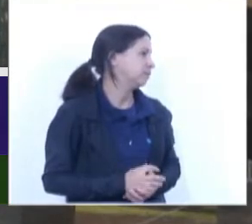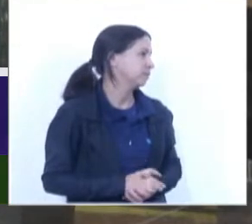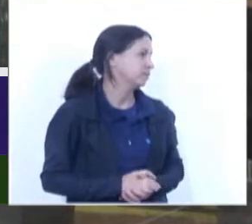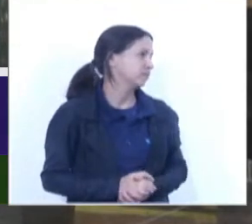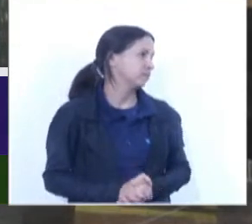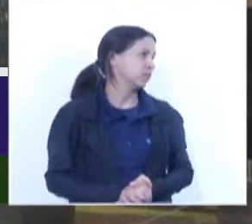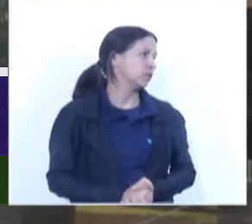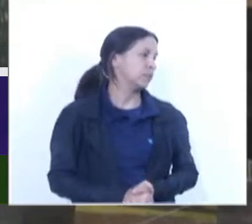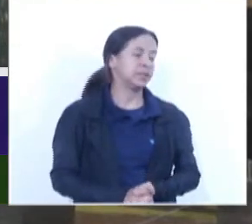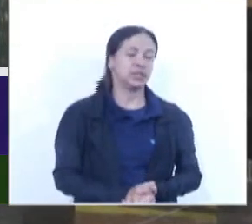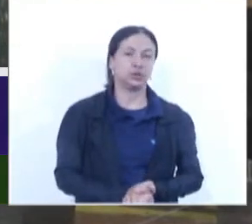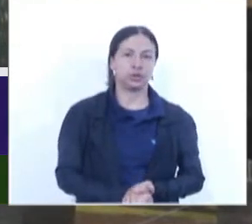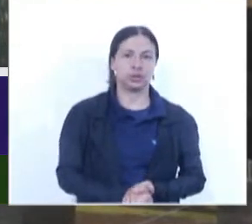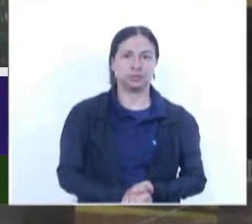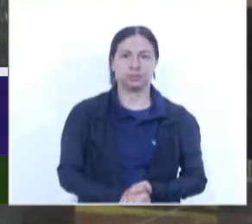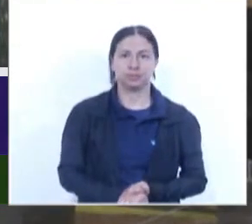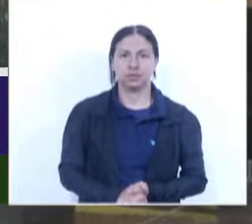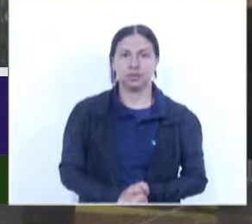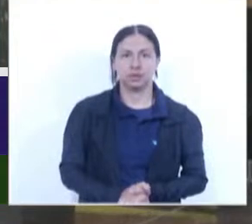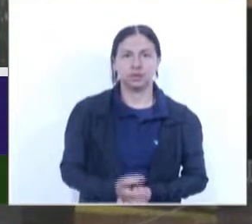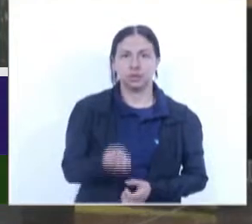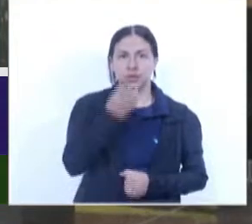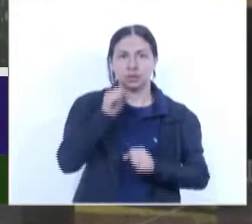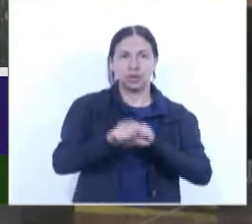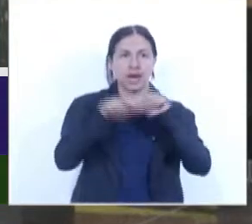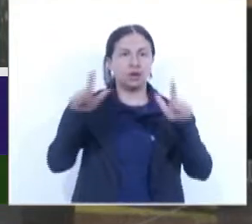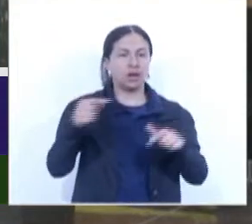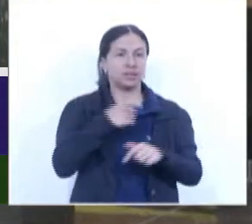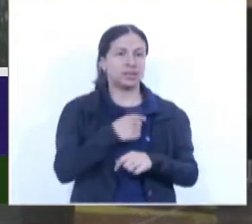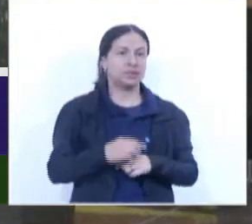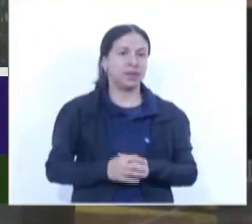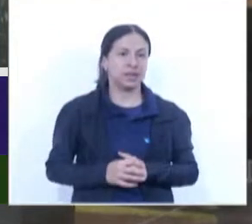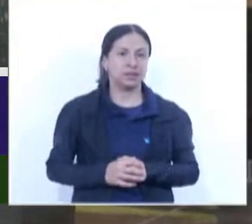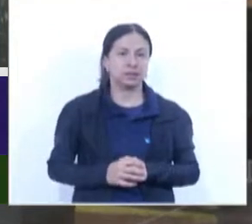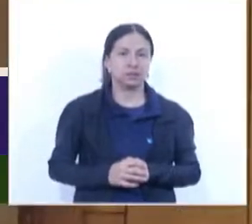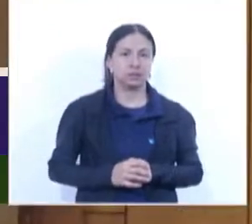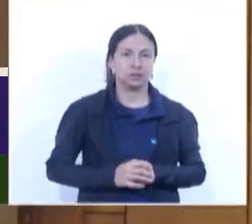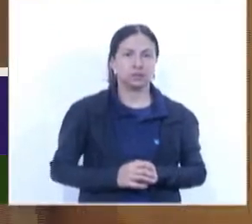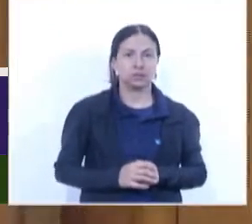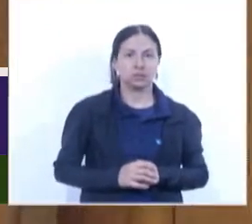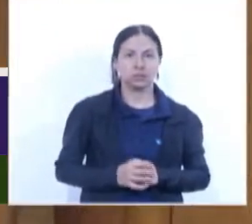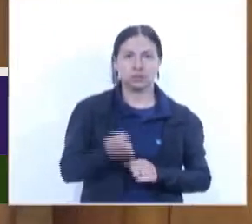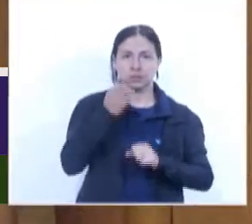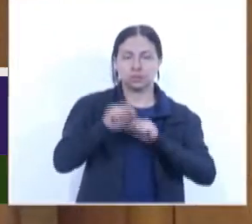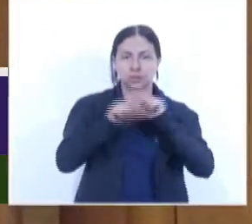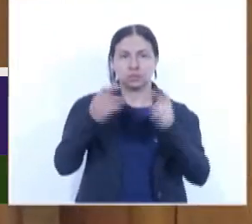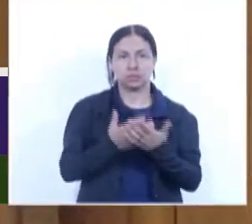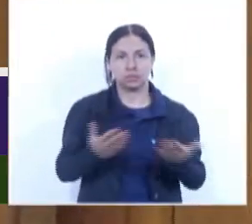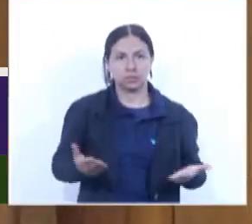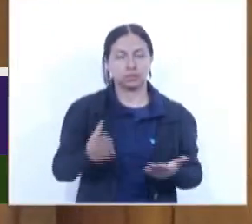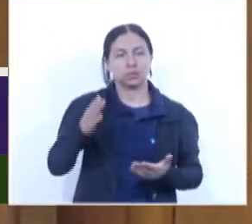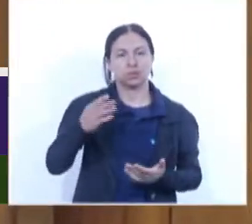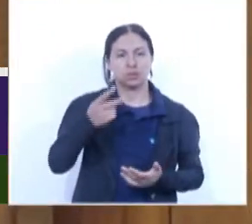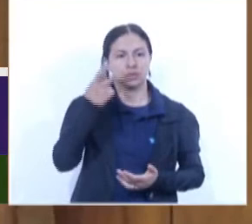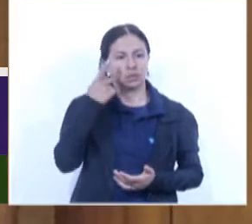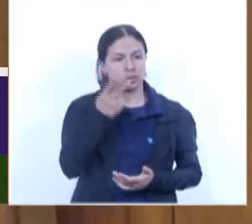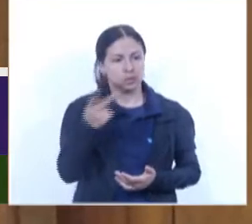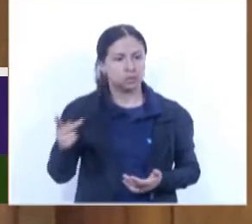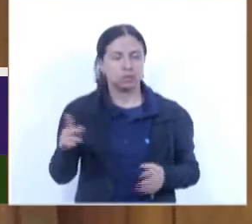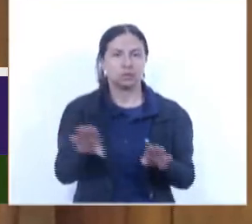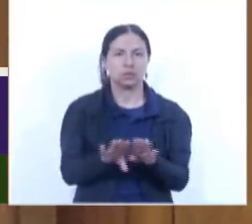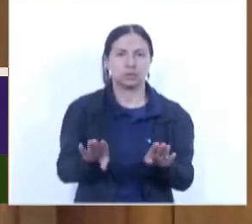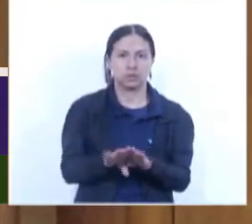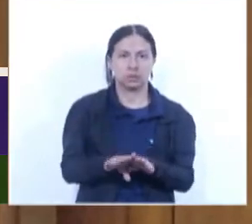Bom dia presidente Bom dia ademais vereadores vereadoras nossos visitantes os servidores da